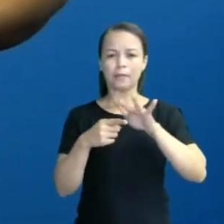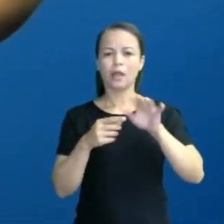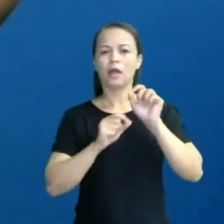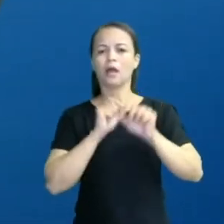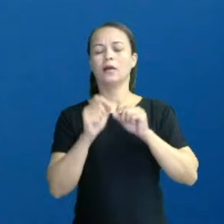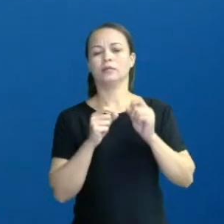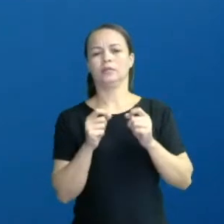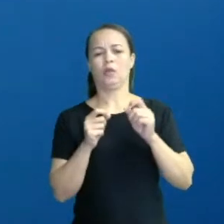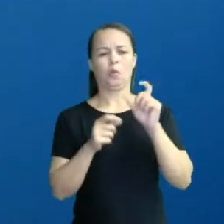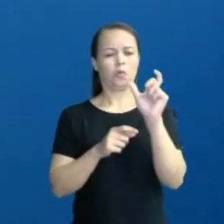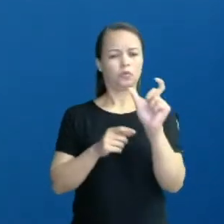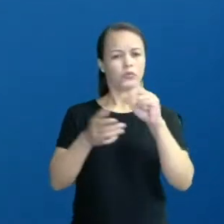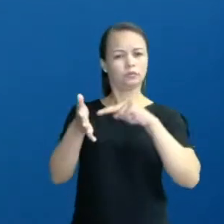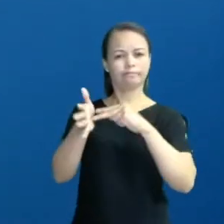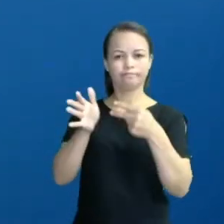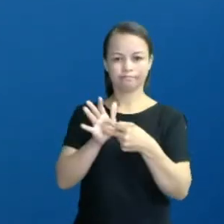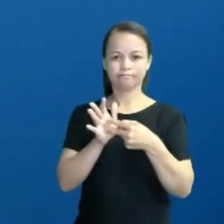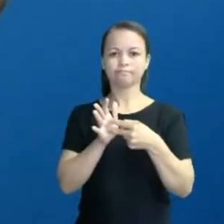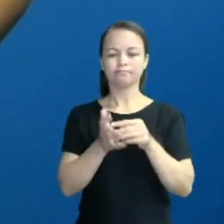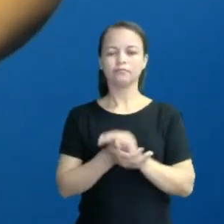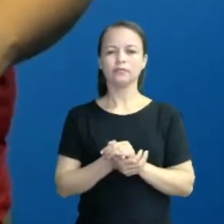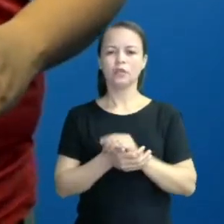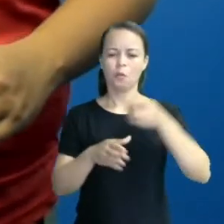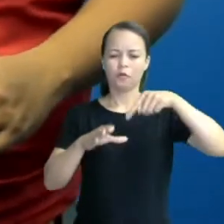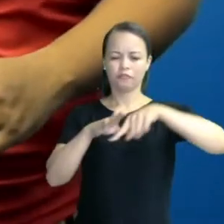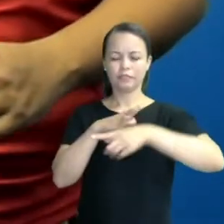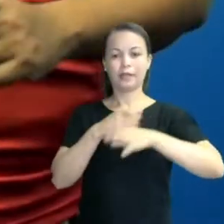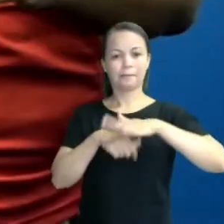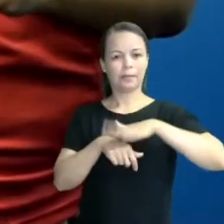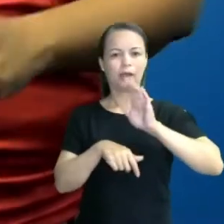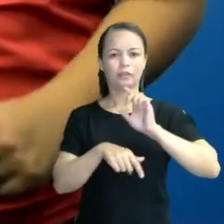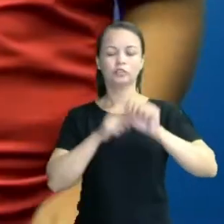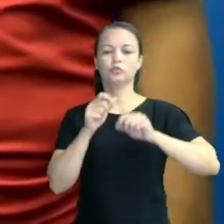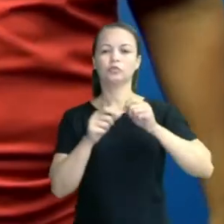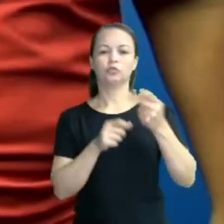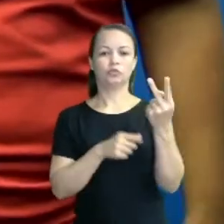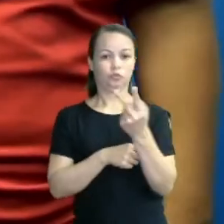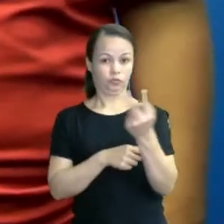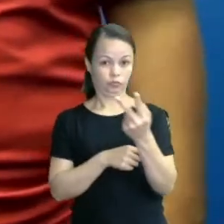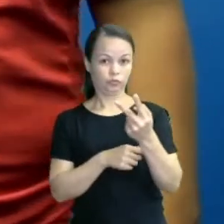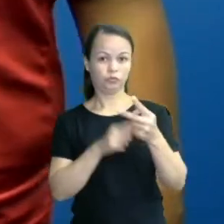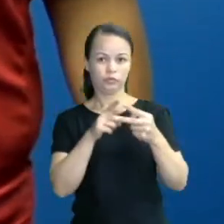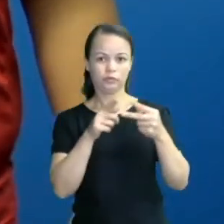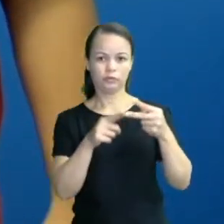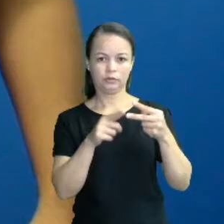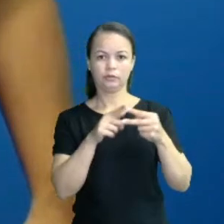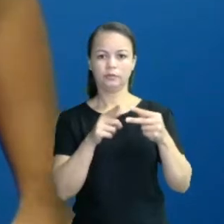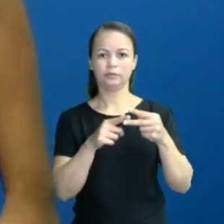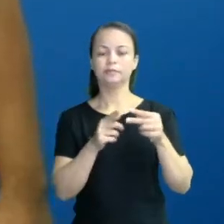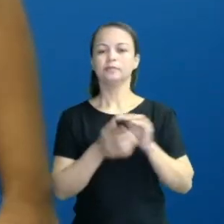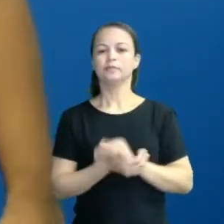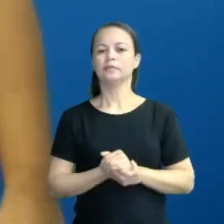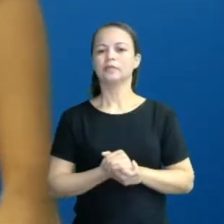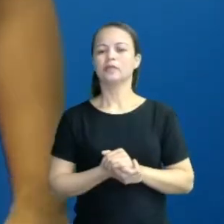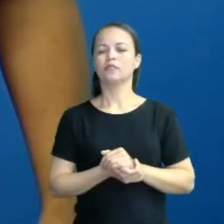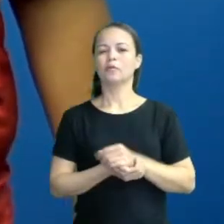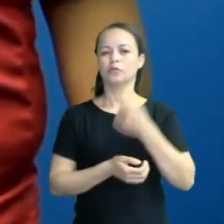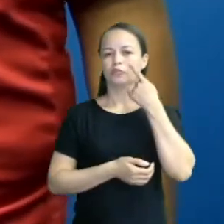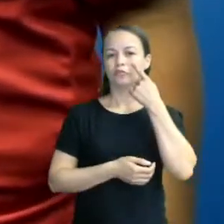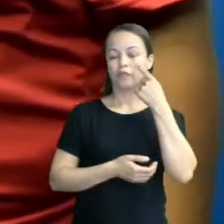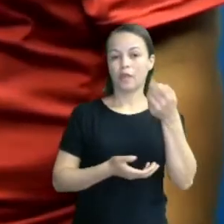palavra. Vamos aprofundar mais, nos homônimos e parônimos. Vamos ver